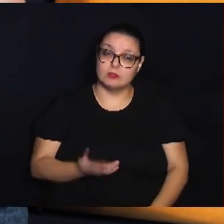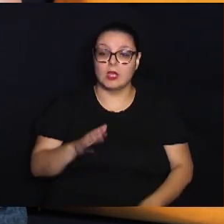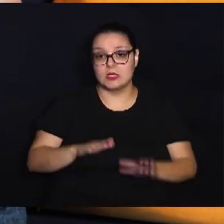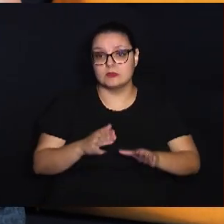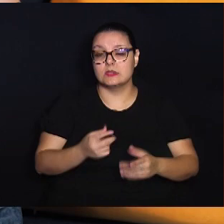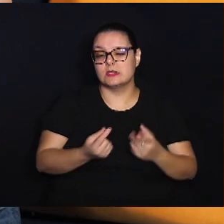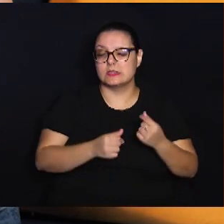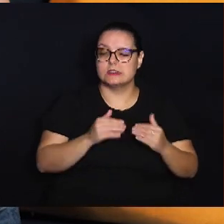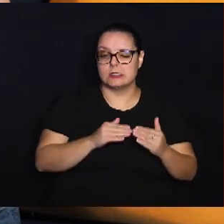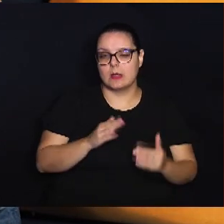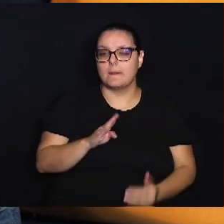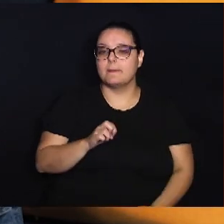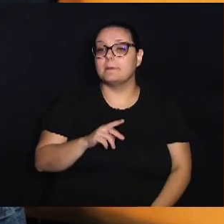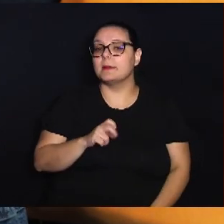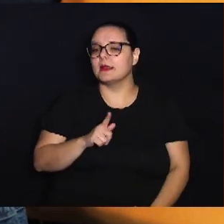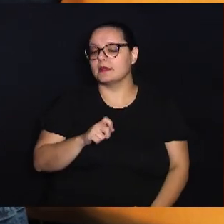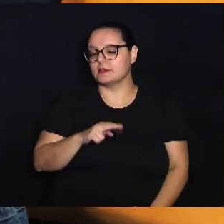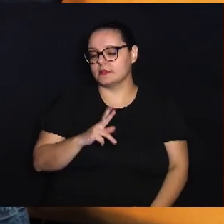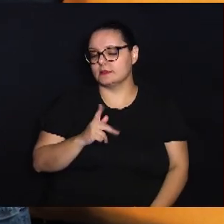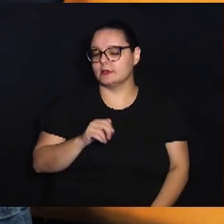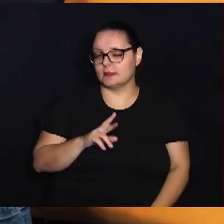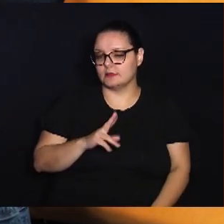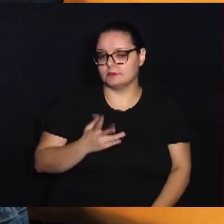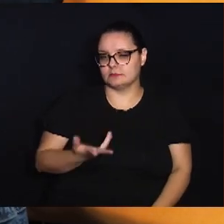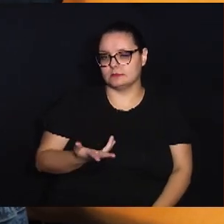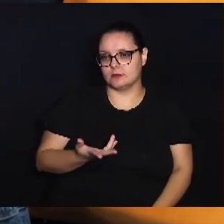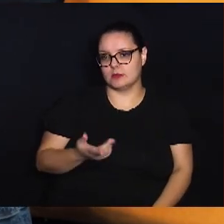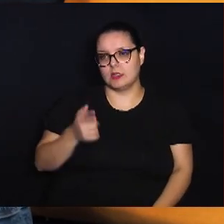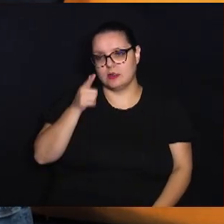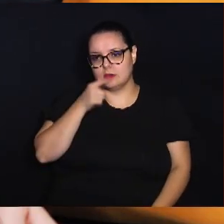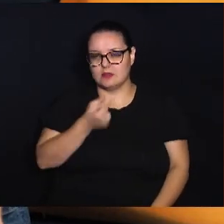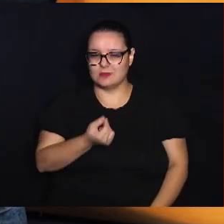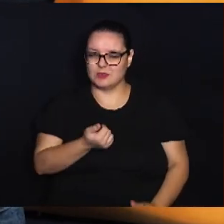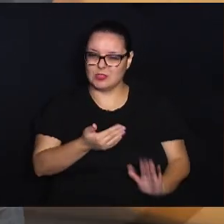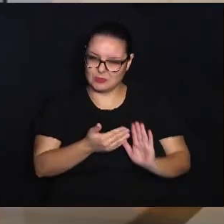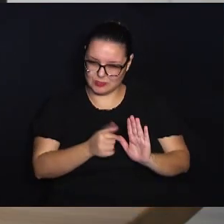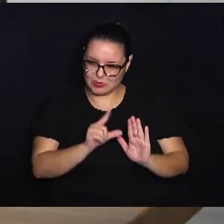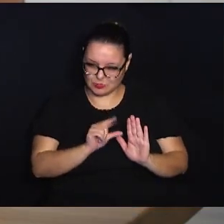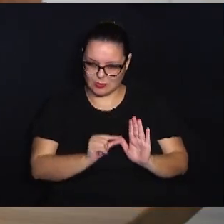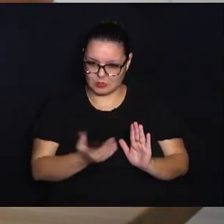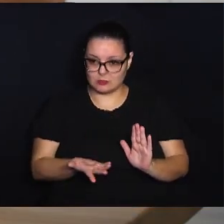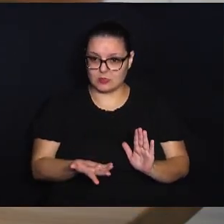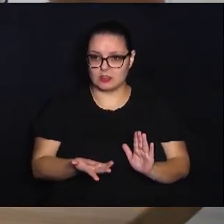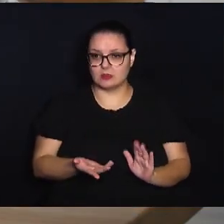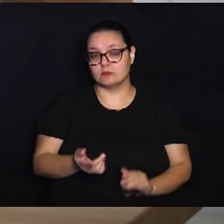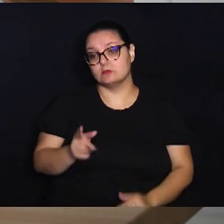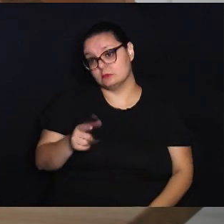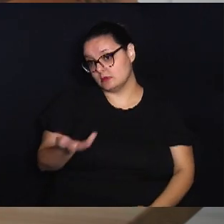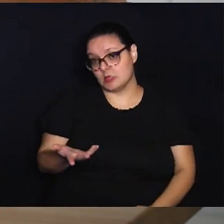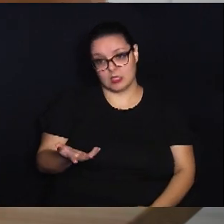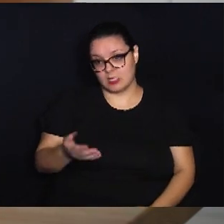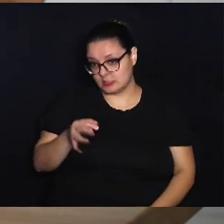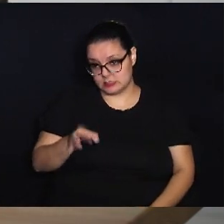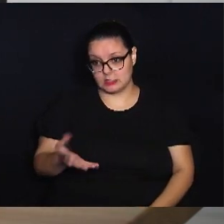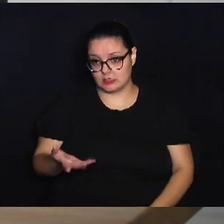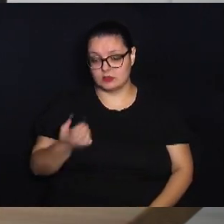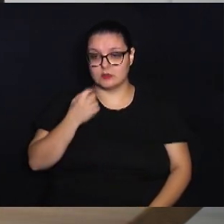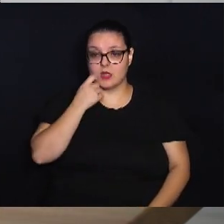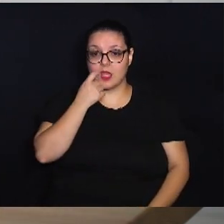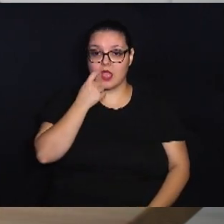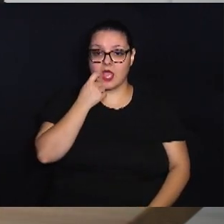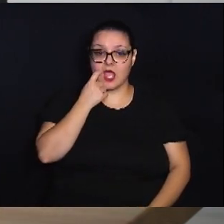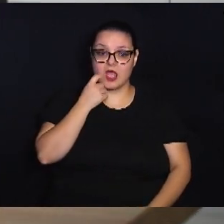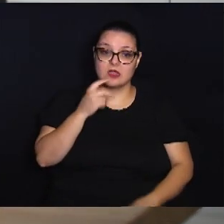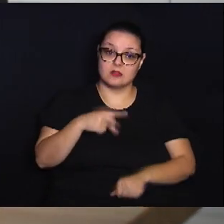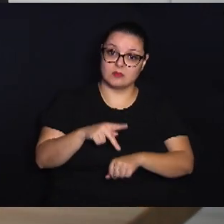normalmente consegue negociar, você consegue barganhar, né? Então você consegue uma barganha, uma redução, um desconto, isso é inevitável,